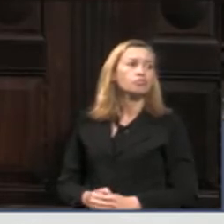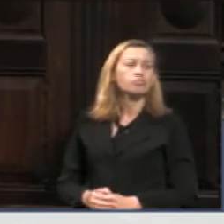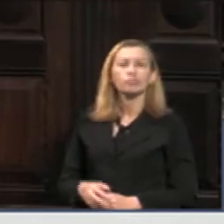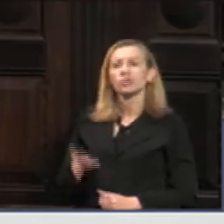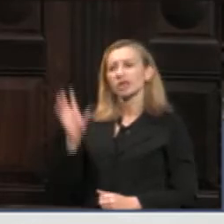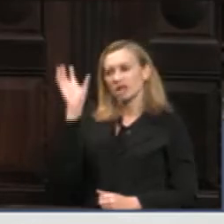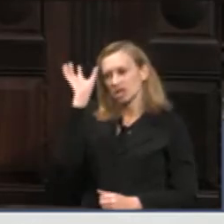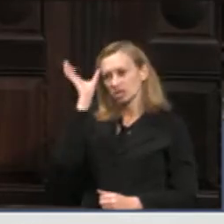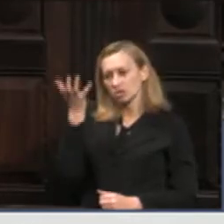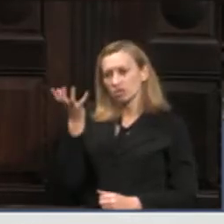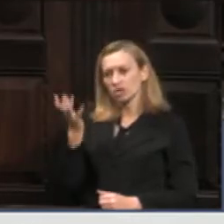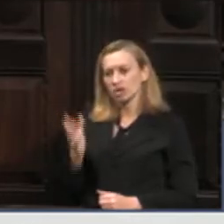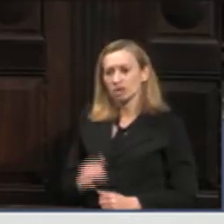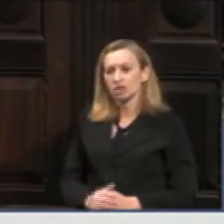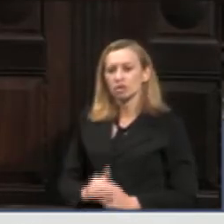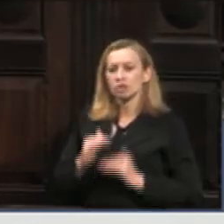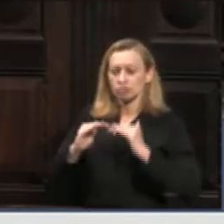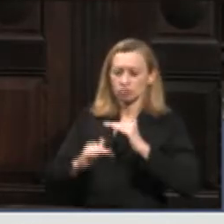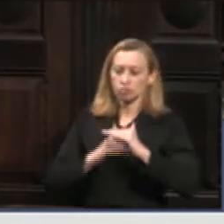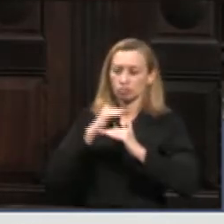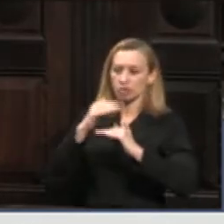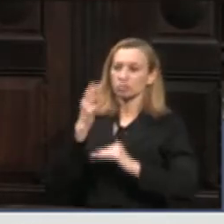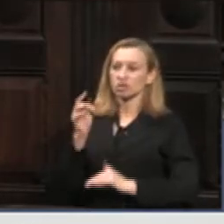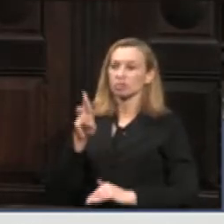conflitantes do Supremo Tribunal Federal.